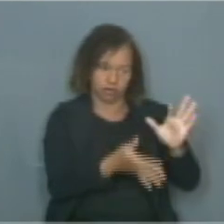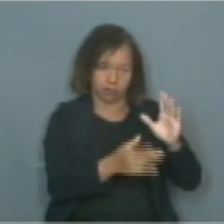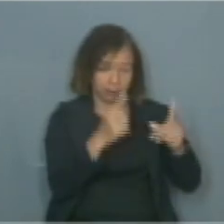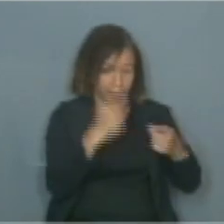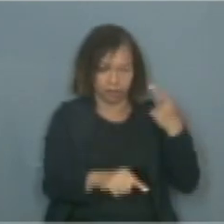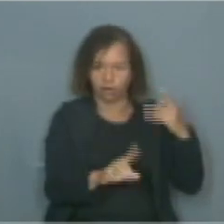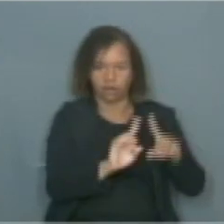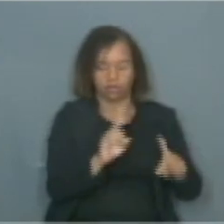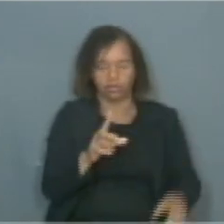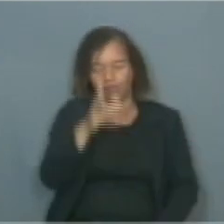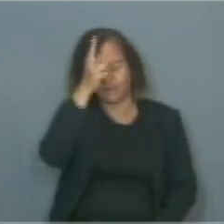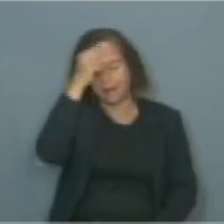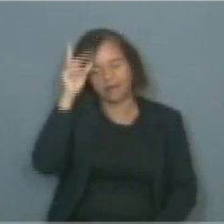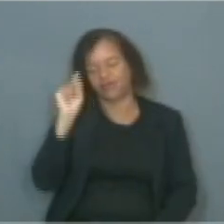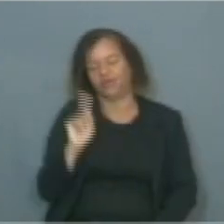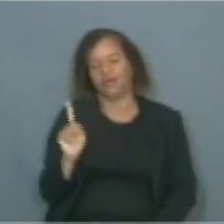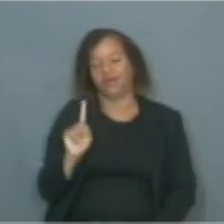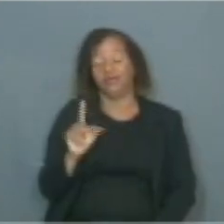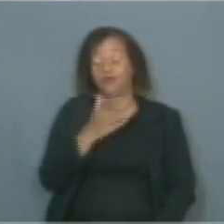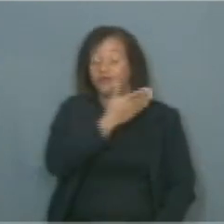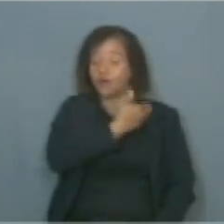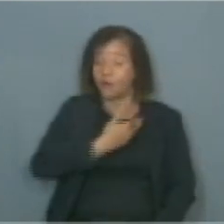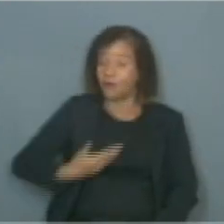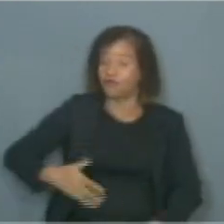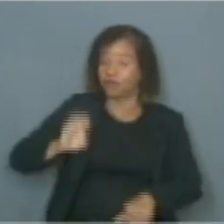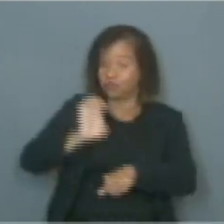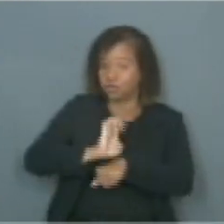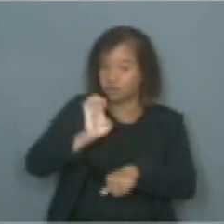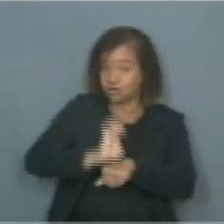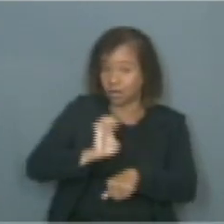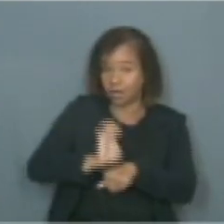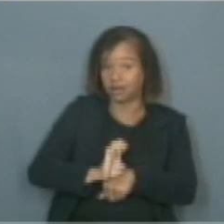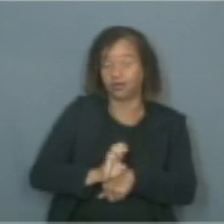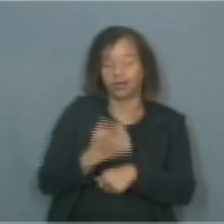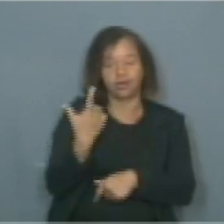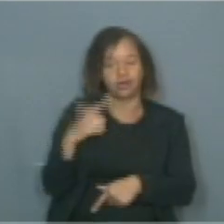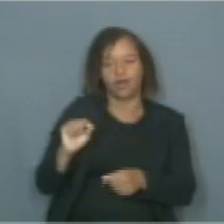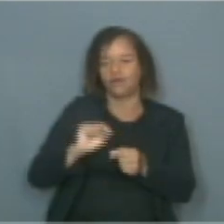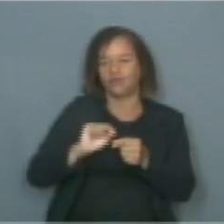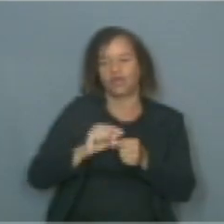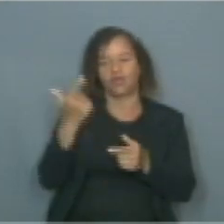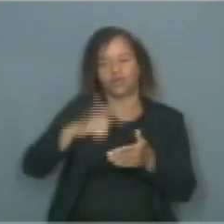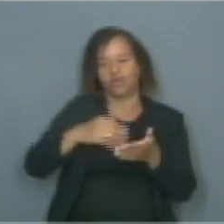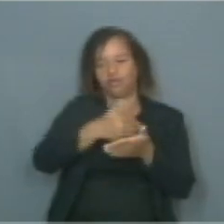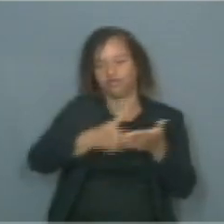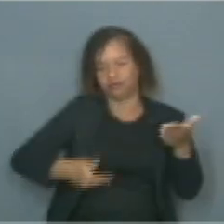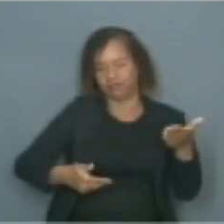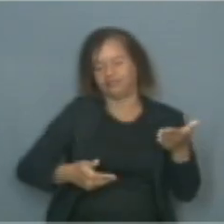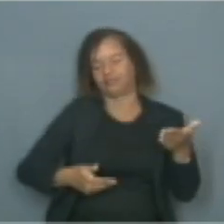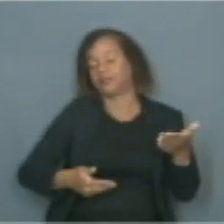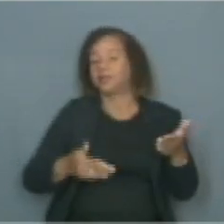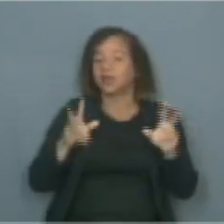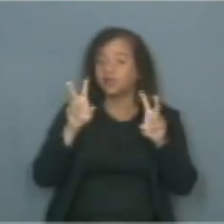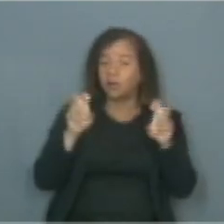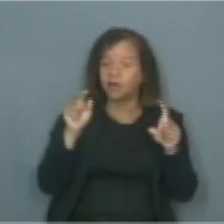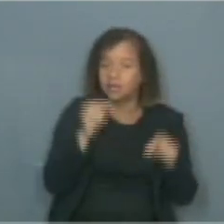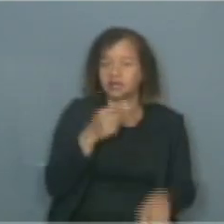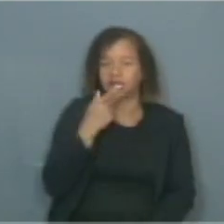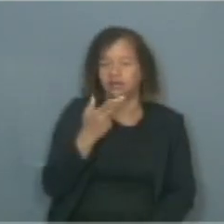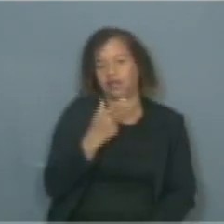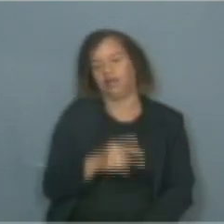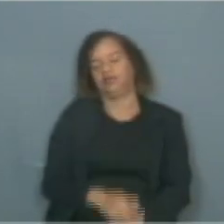foi a prefeitura. Foi o governo do estado, da atual gestão, que não renovou o convênio. É sobre isso que a gente tem que